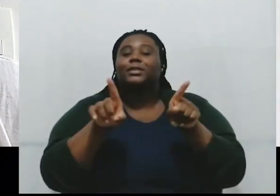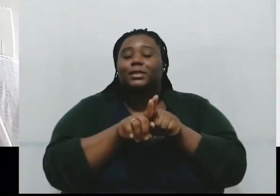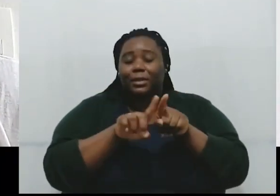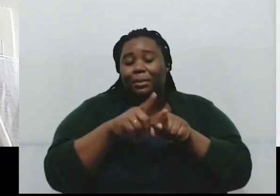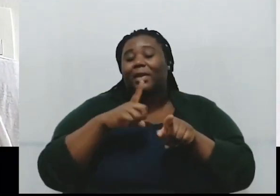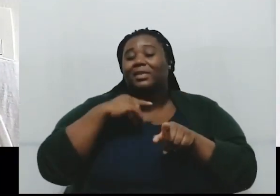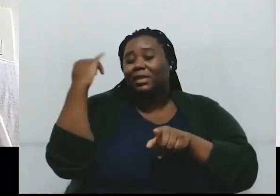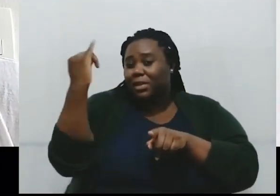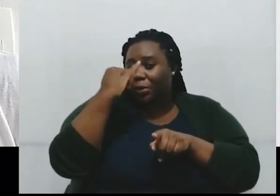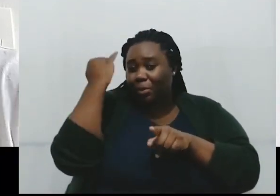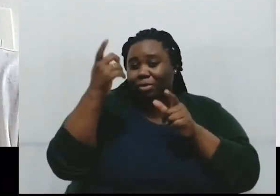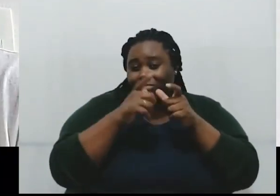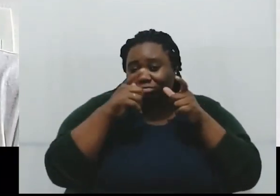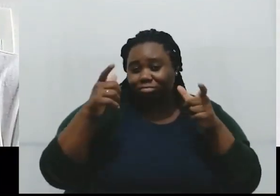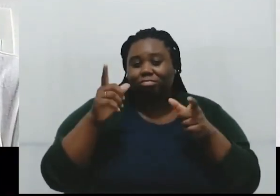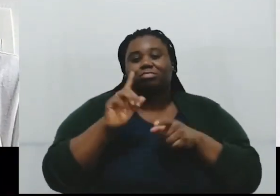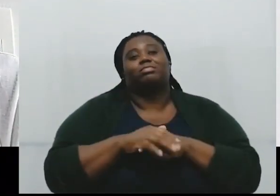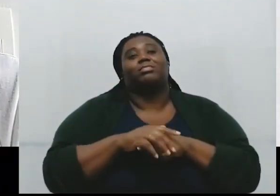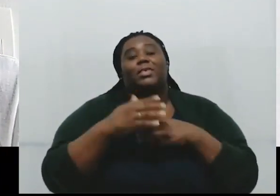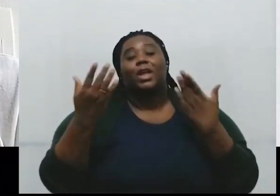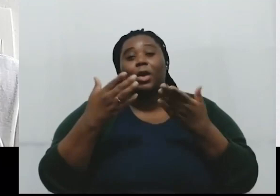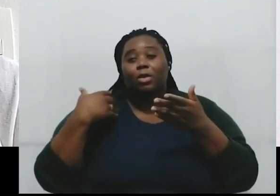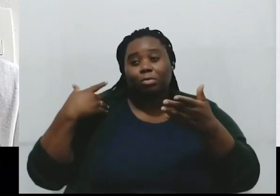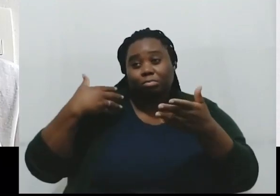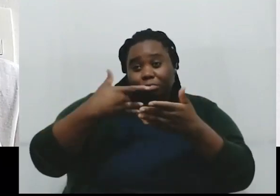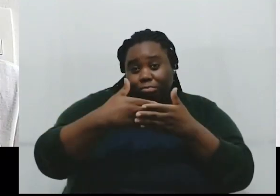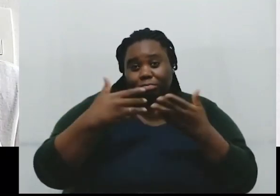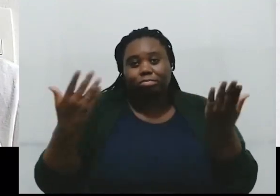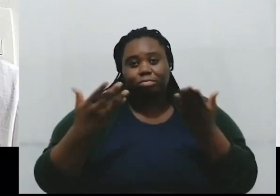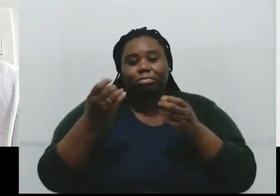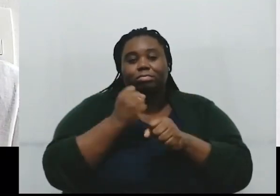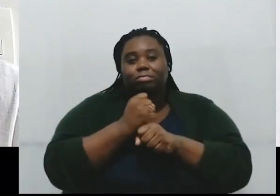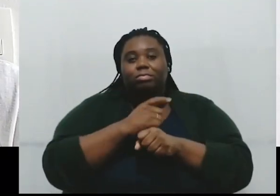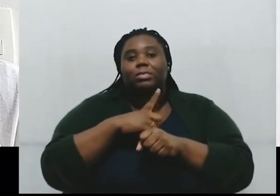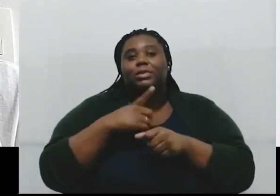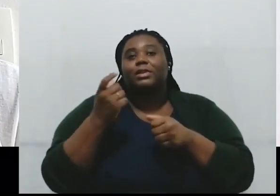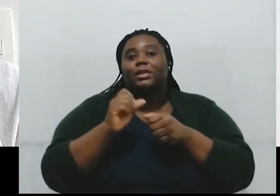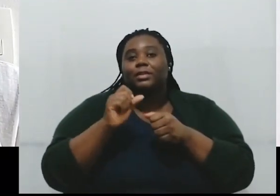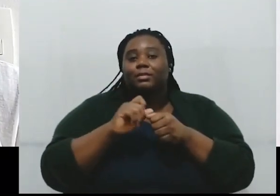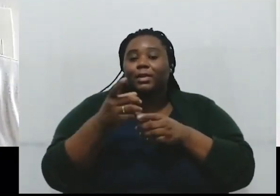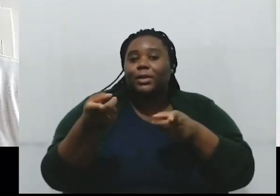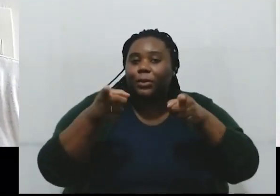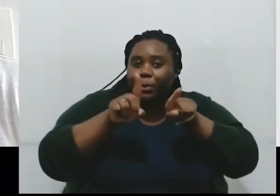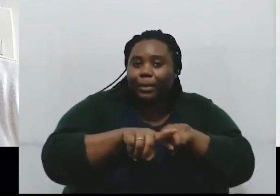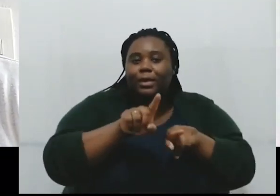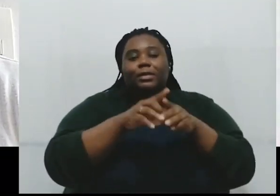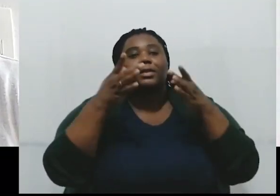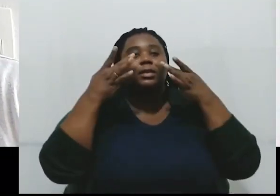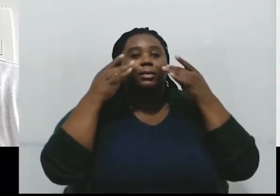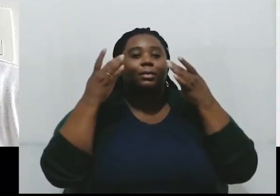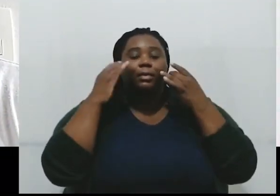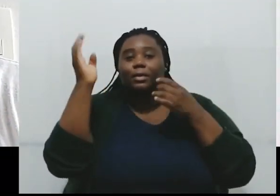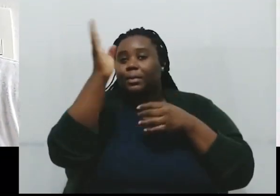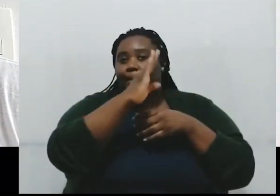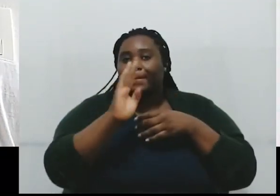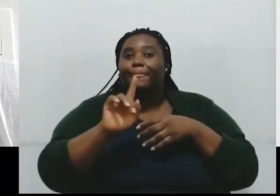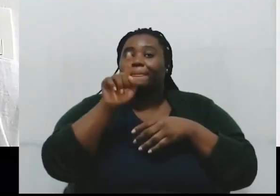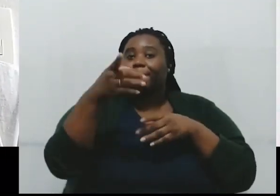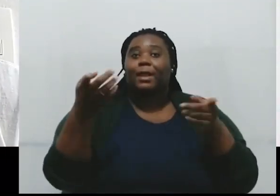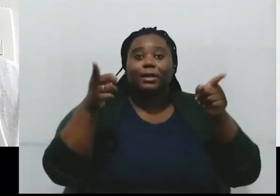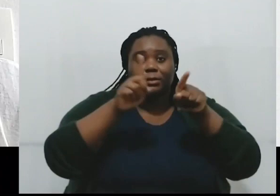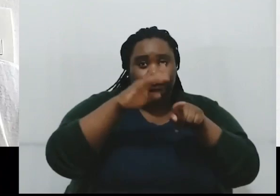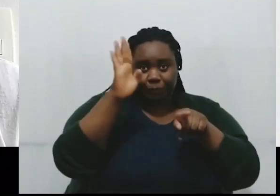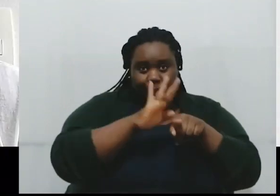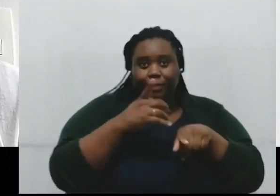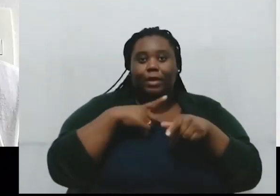grande importância. Nesses últimos anos, tenho colaborado com a Companhia Brasileira de Teatro. Com a companhia eu fiz o espetáculo